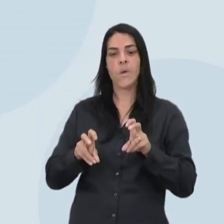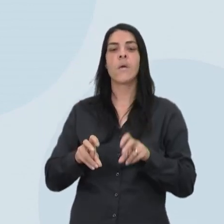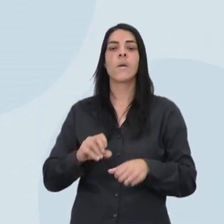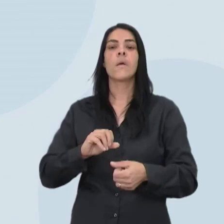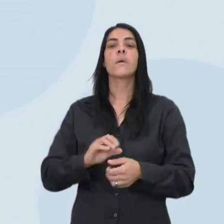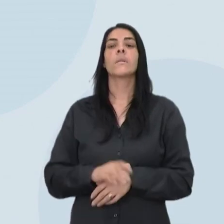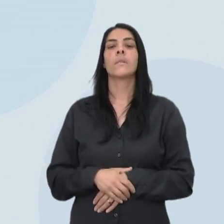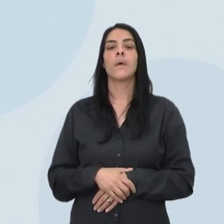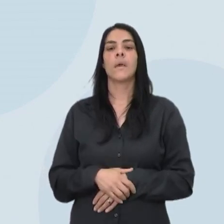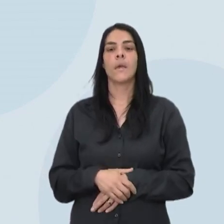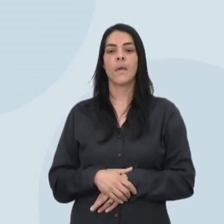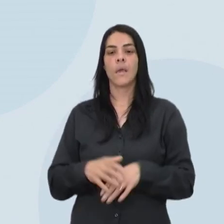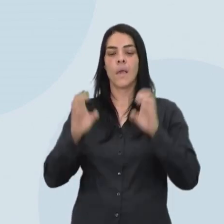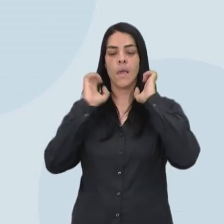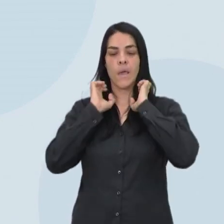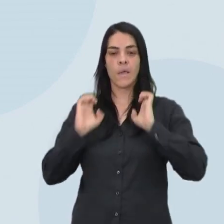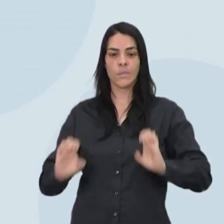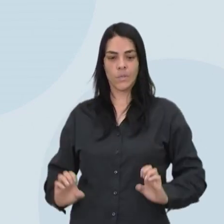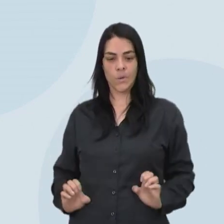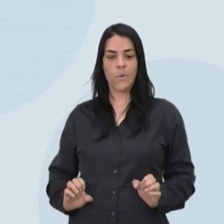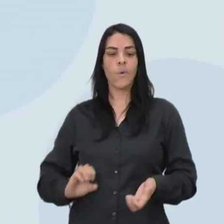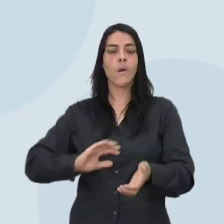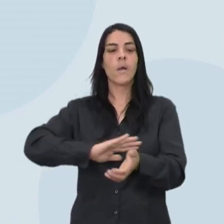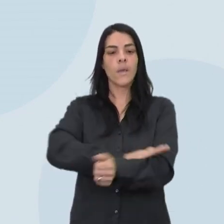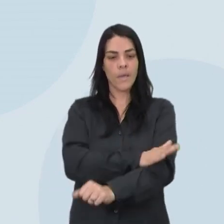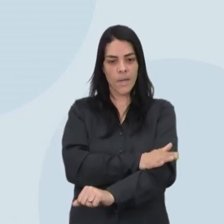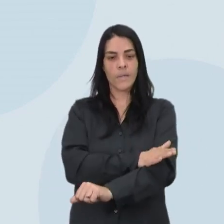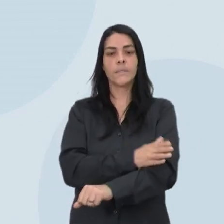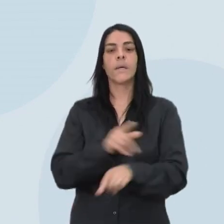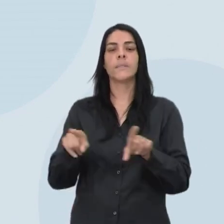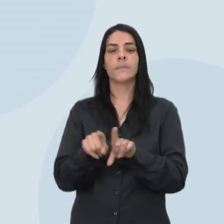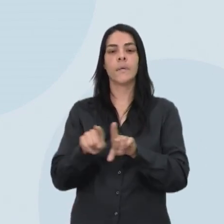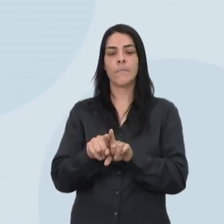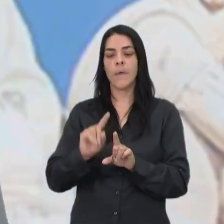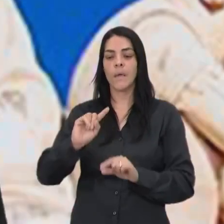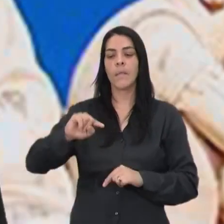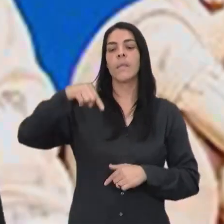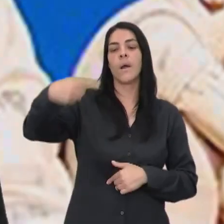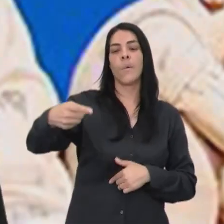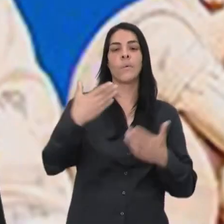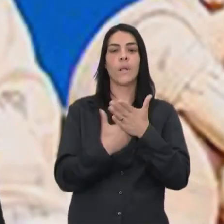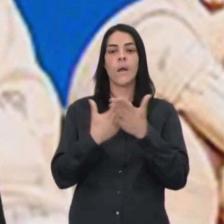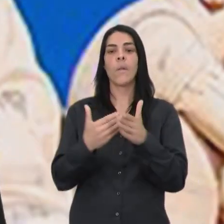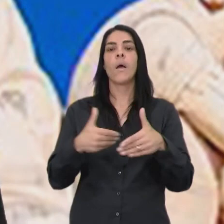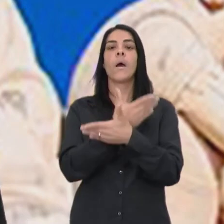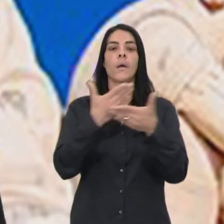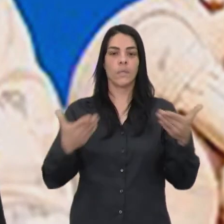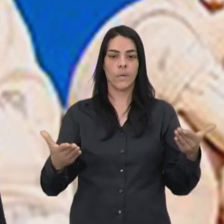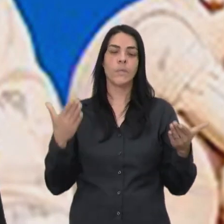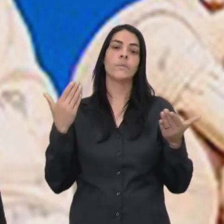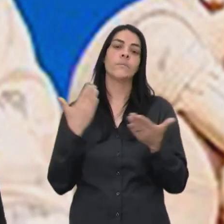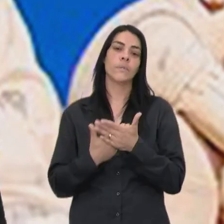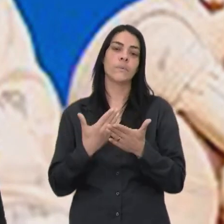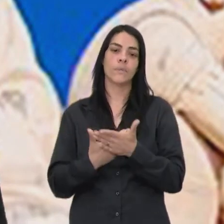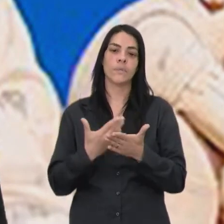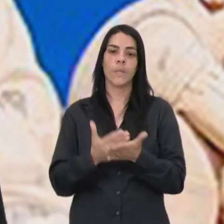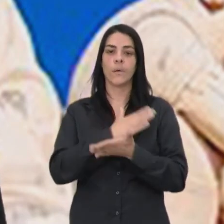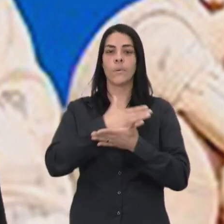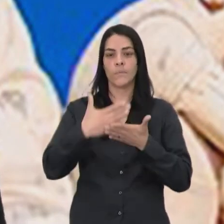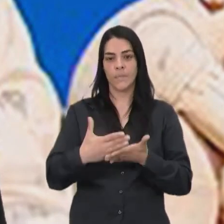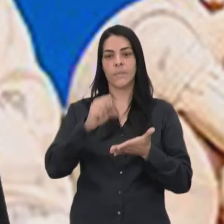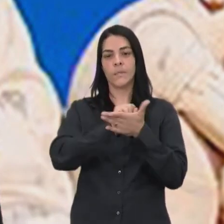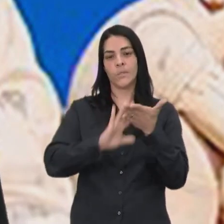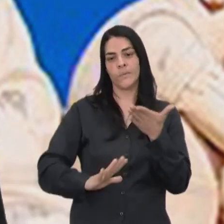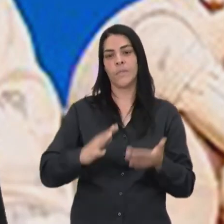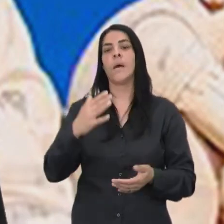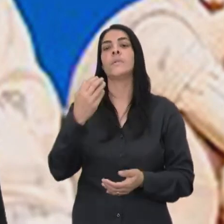étnico-raciais, principalmente no Brasil. É o que a gente vai ver aí já na próxima aula, iniciando aí a nossa atividade 4. Pessoal,